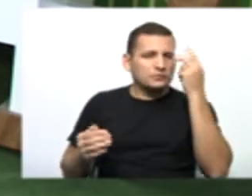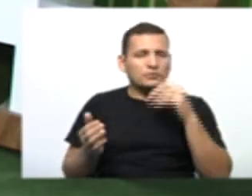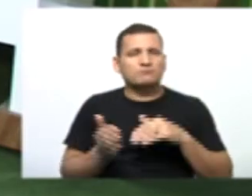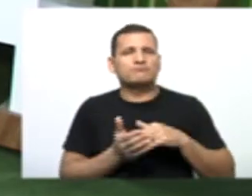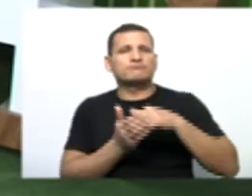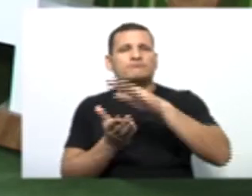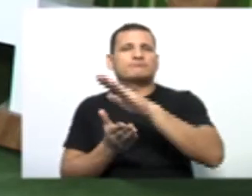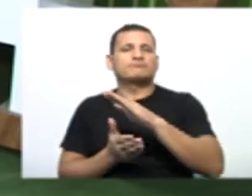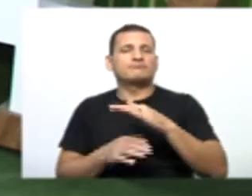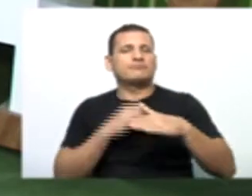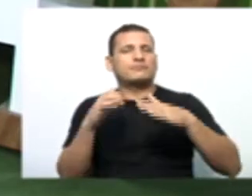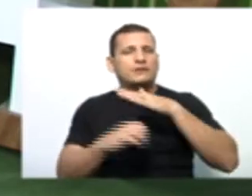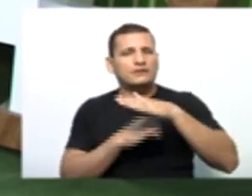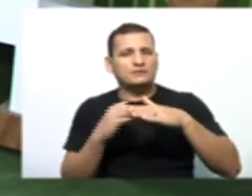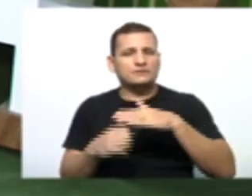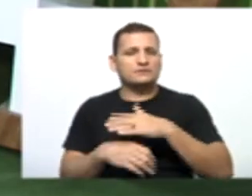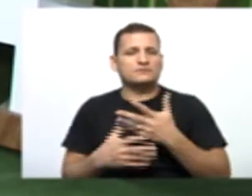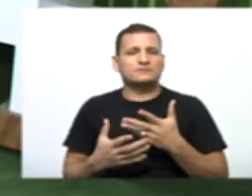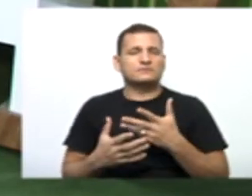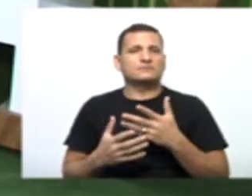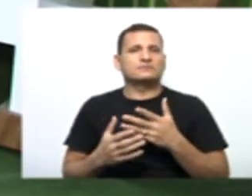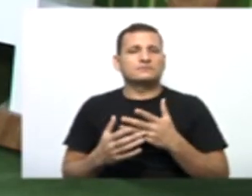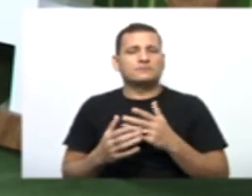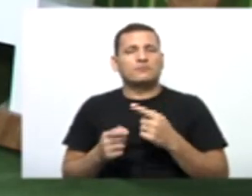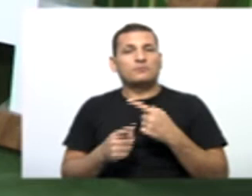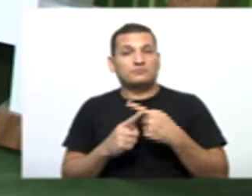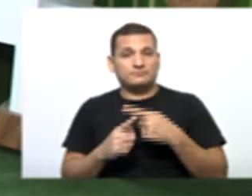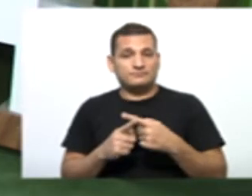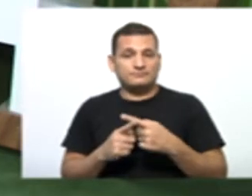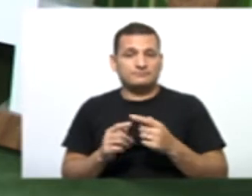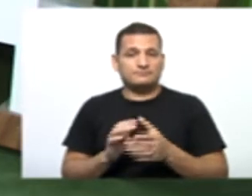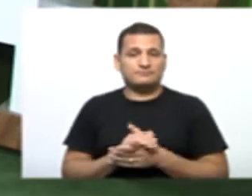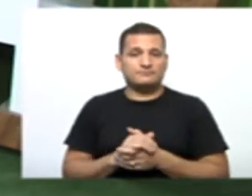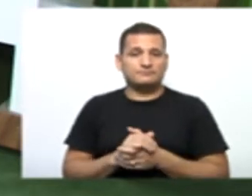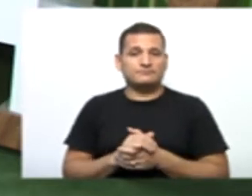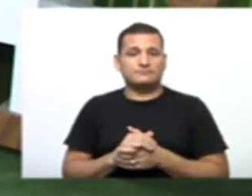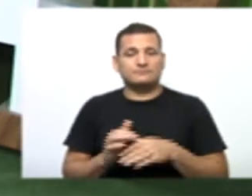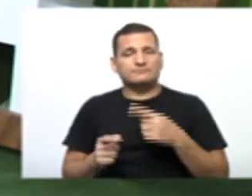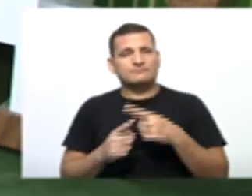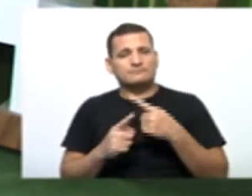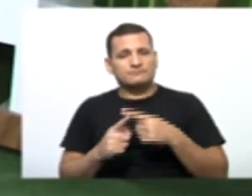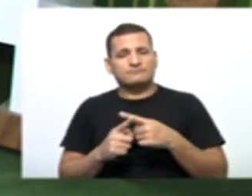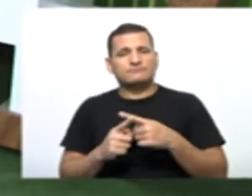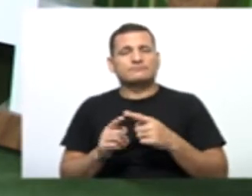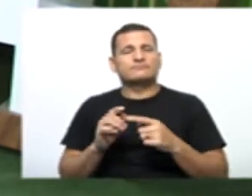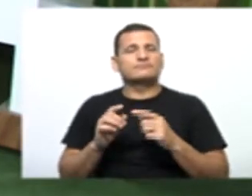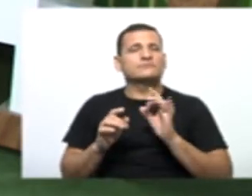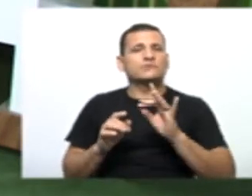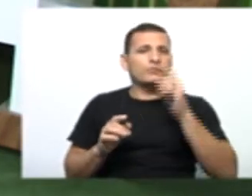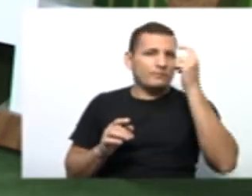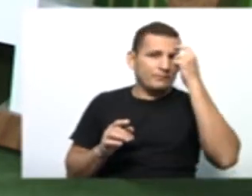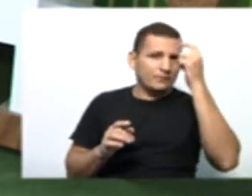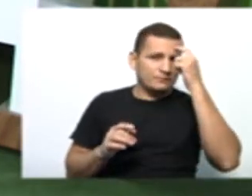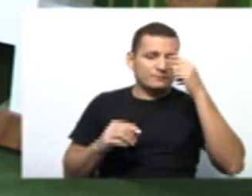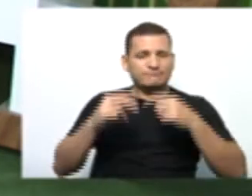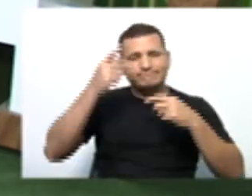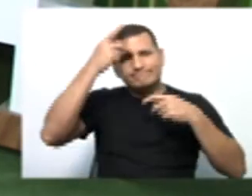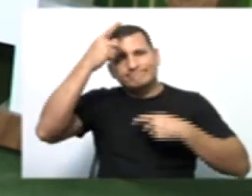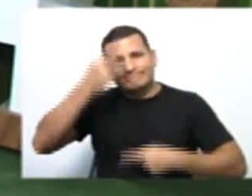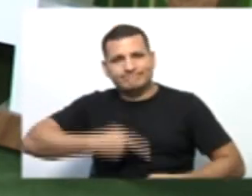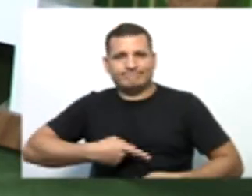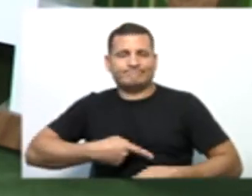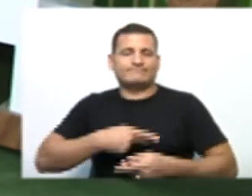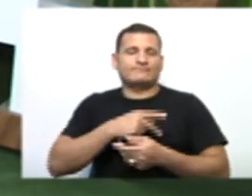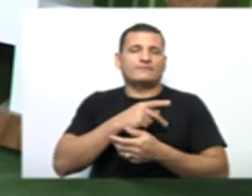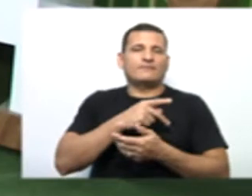de grandes corporações, de grandes empresas. Por quê? Porque adotavam apenas uma ética individual. Né? Eram pessoas